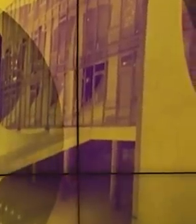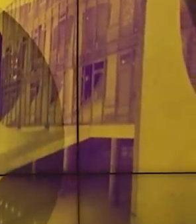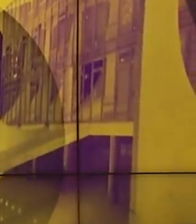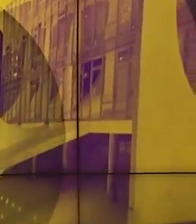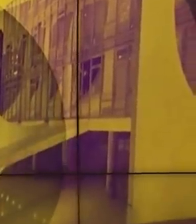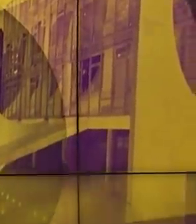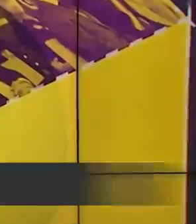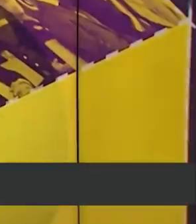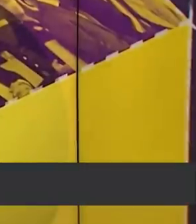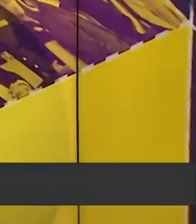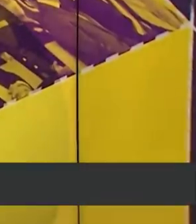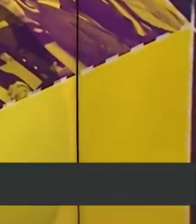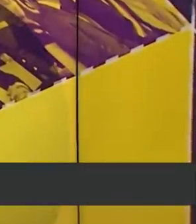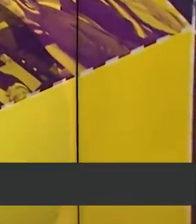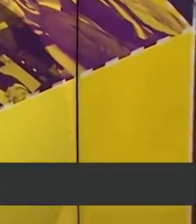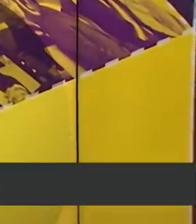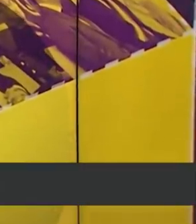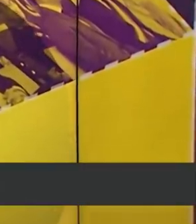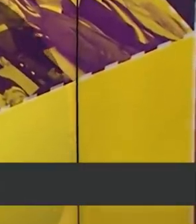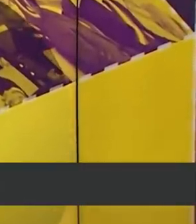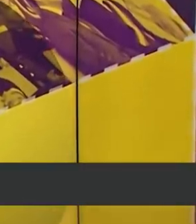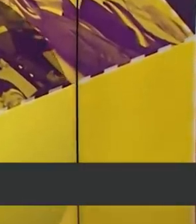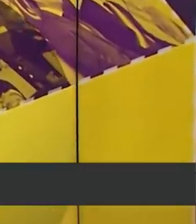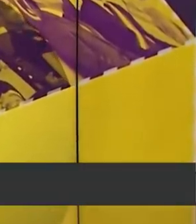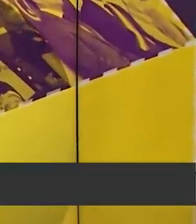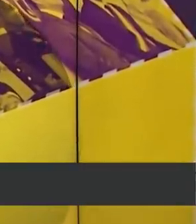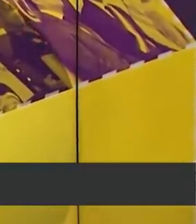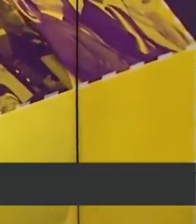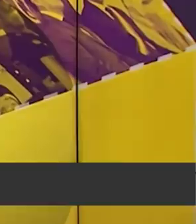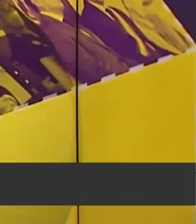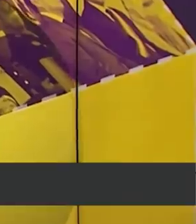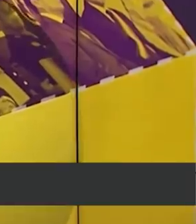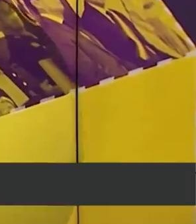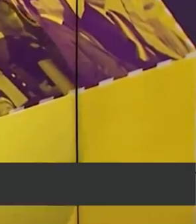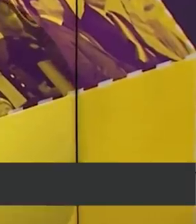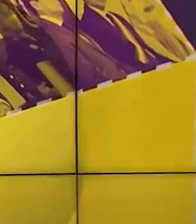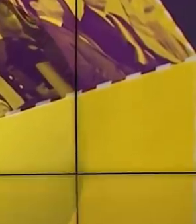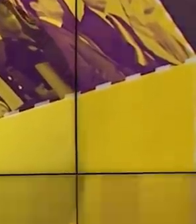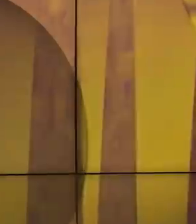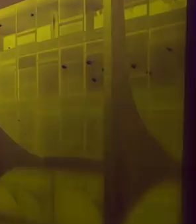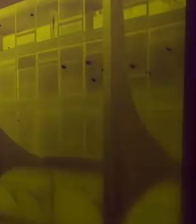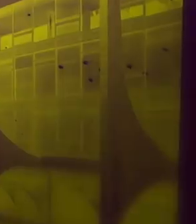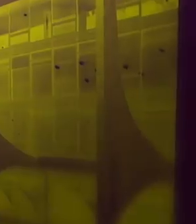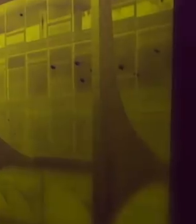e também pelas nossas redes sociais. Continue na NBR, a TV do Governo Federal.